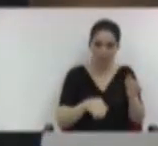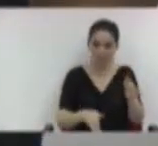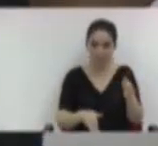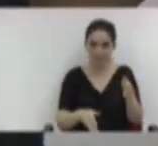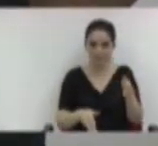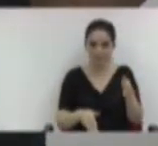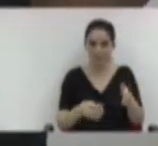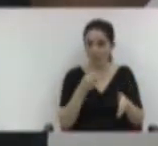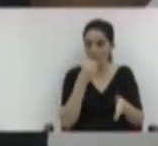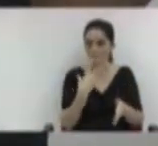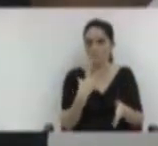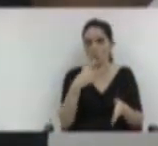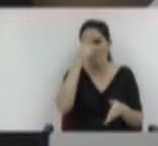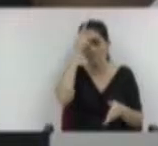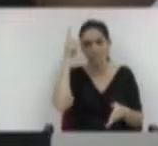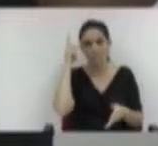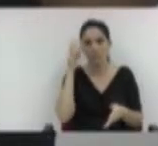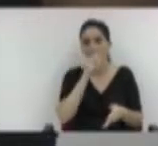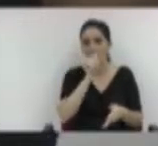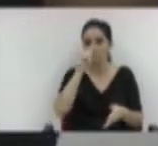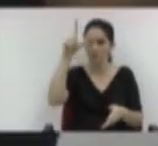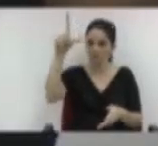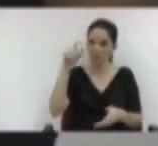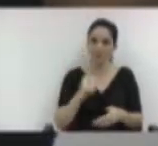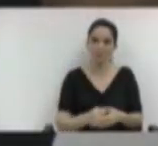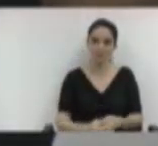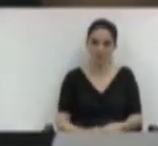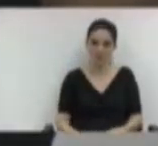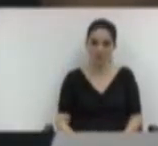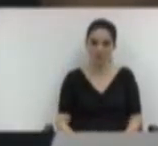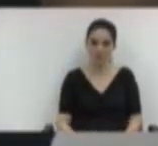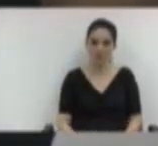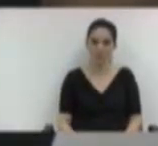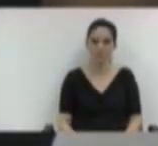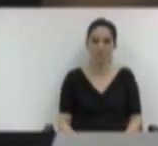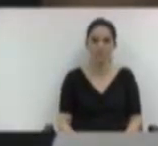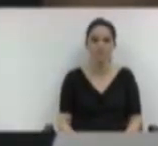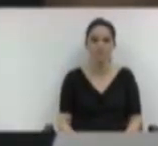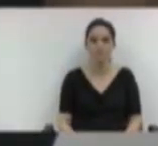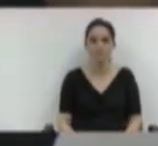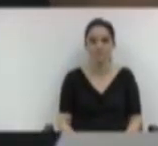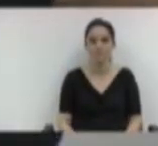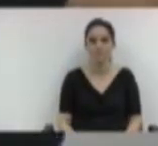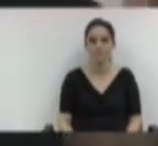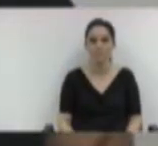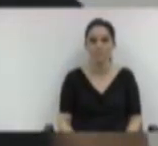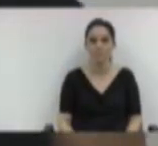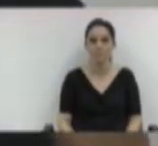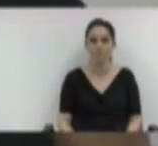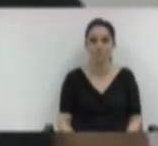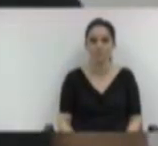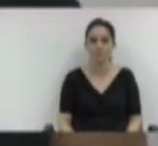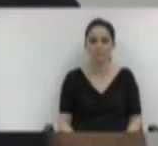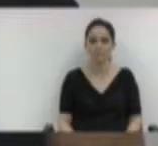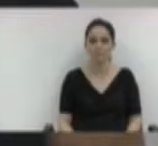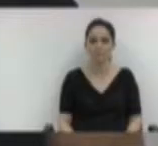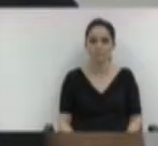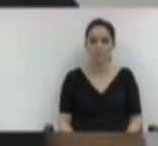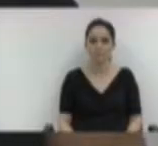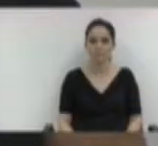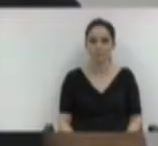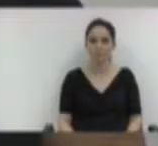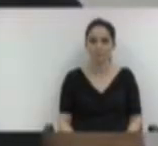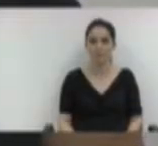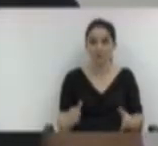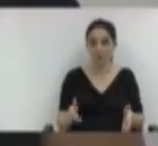a água da chuva desde a Avenida Perescaba até a chegada dela no Ribeirão. Então, está